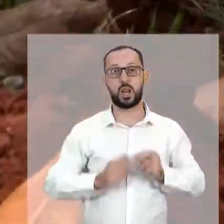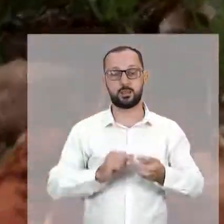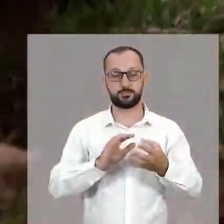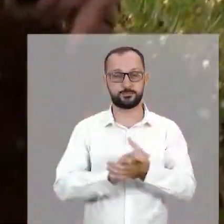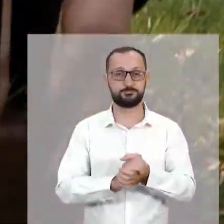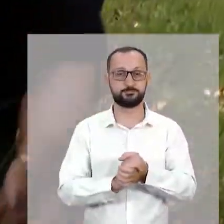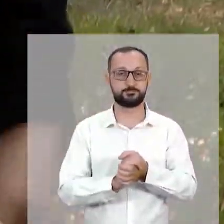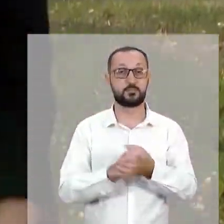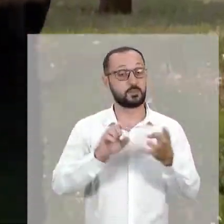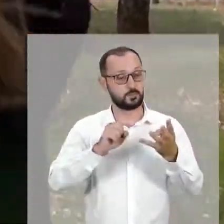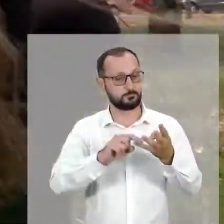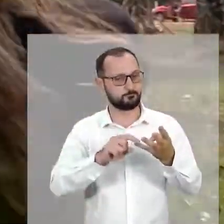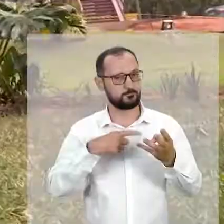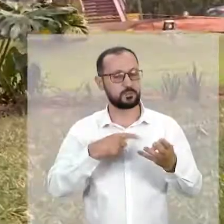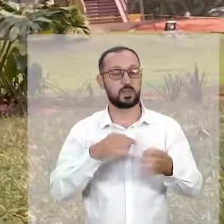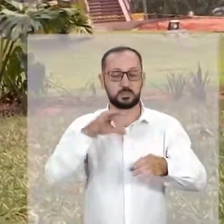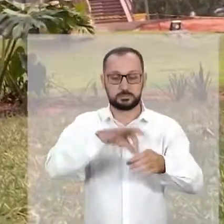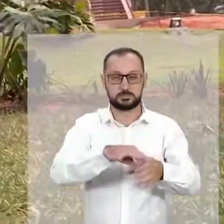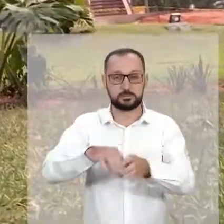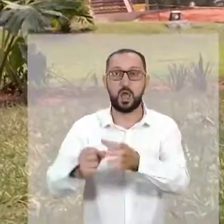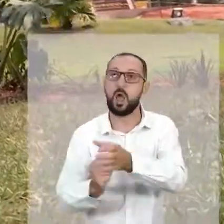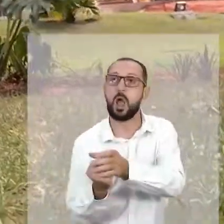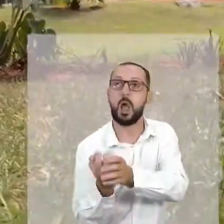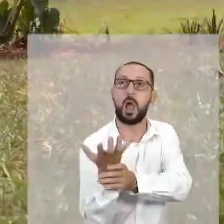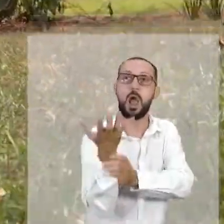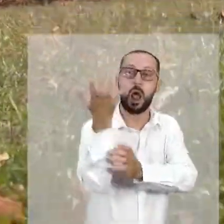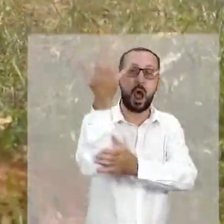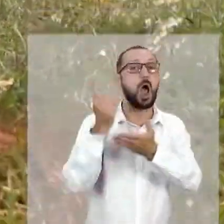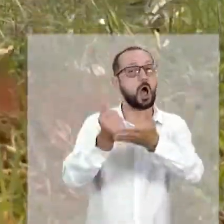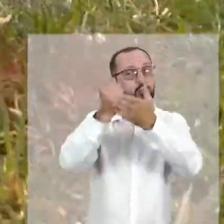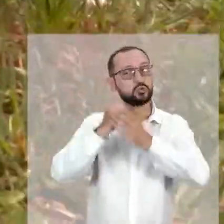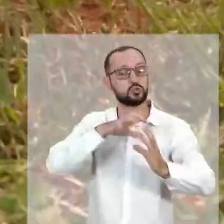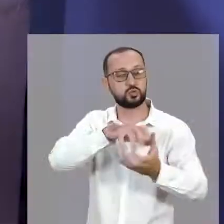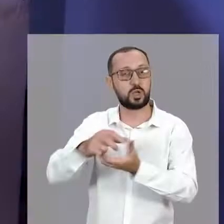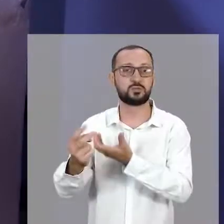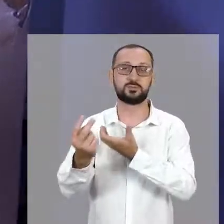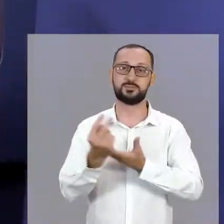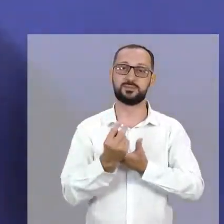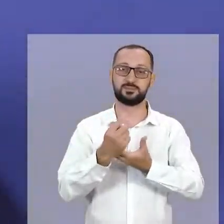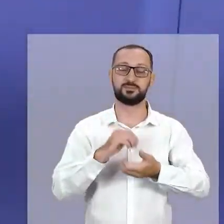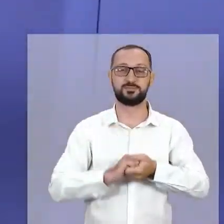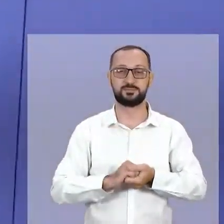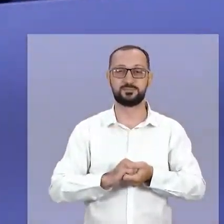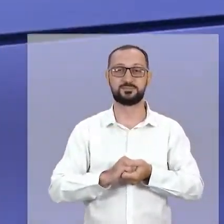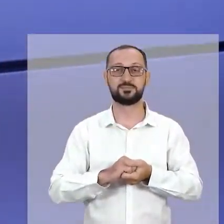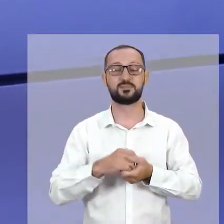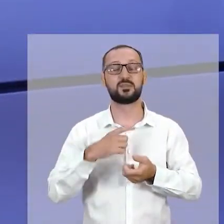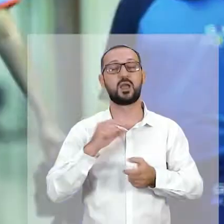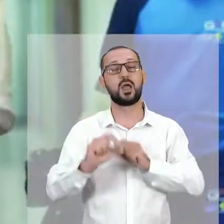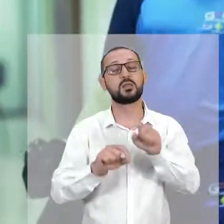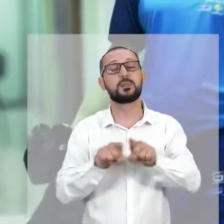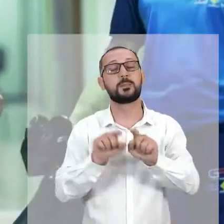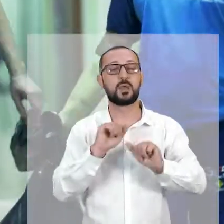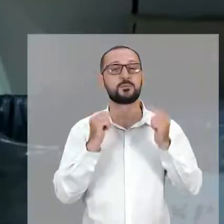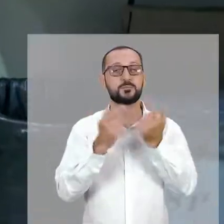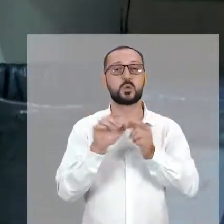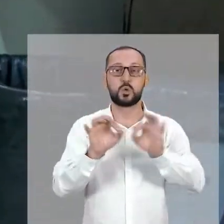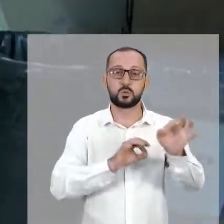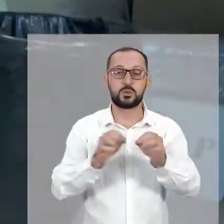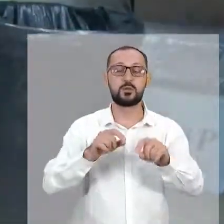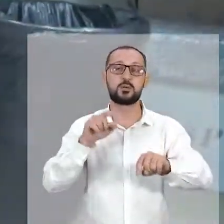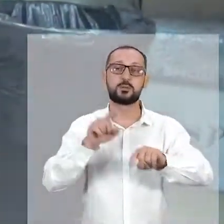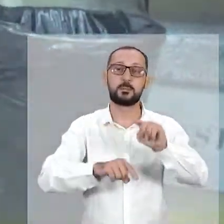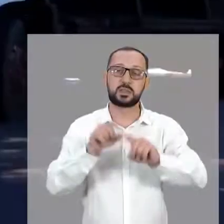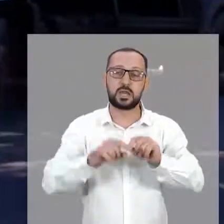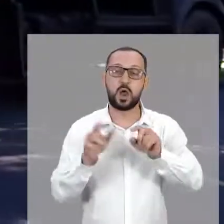O plantio de árvores reforçou a sustentabilidade nos 40 anos. A casa coordena também projetos de separação